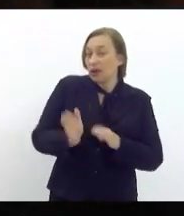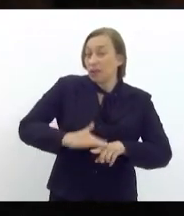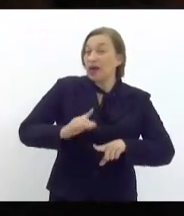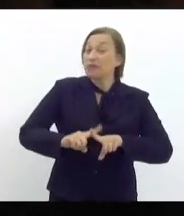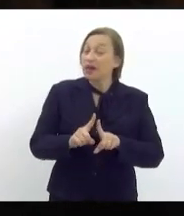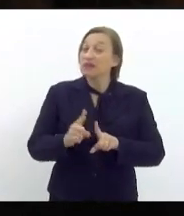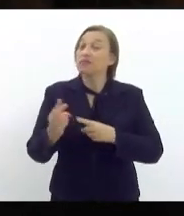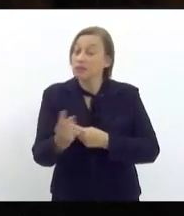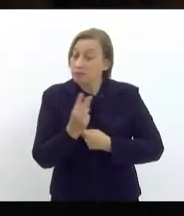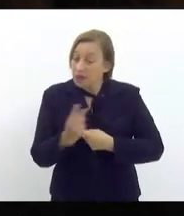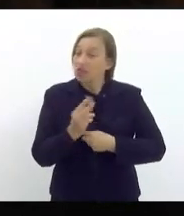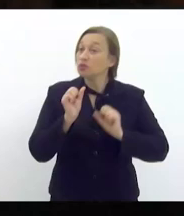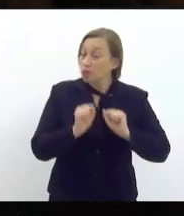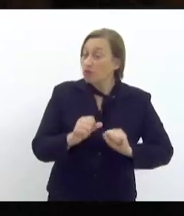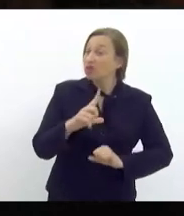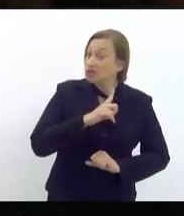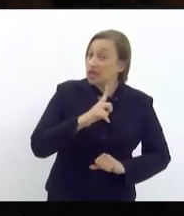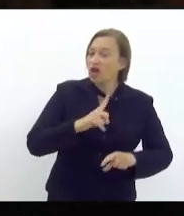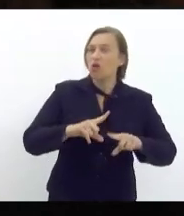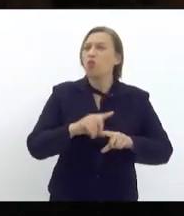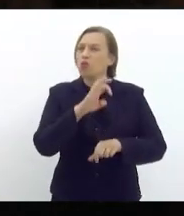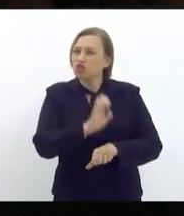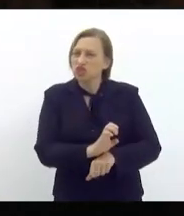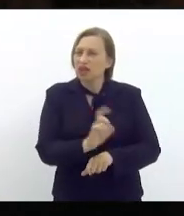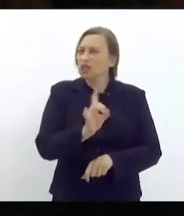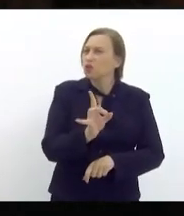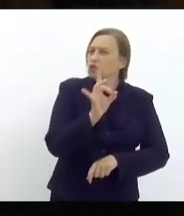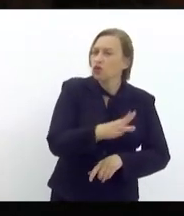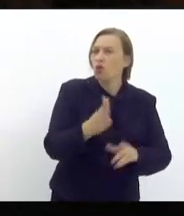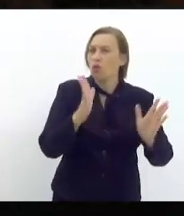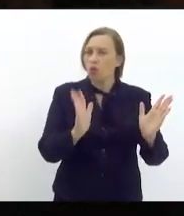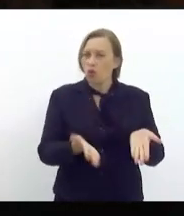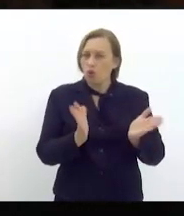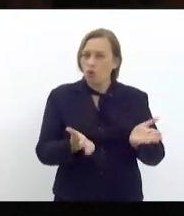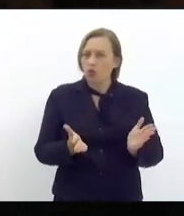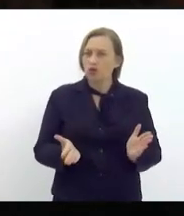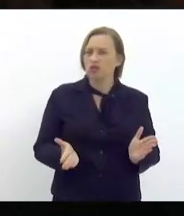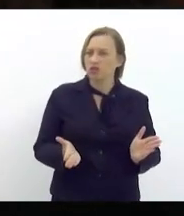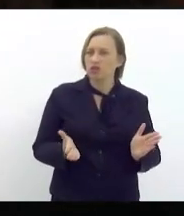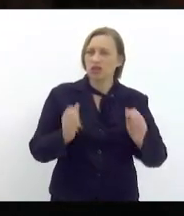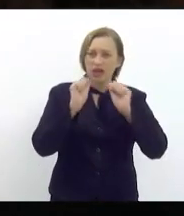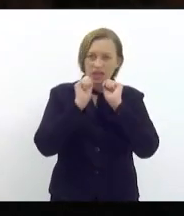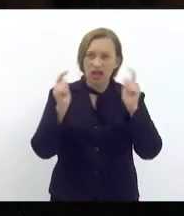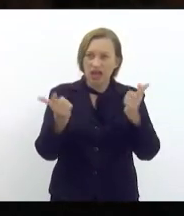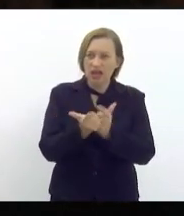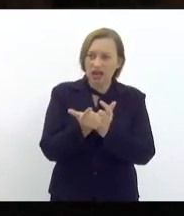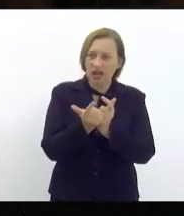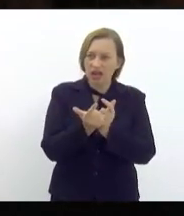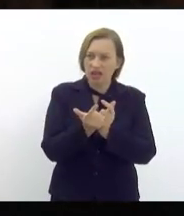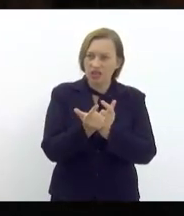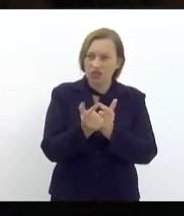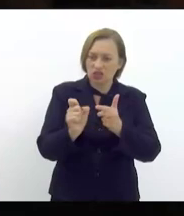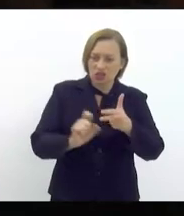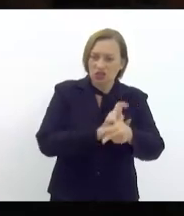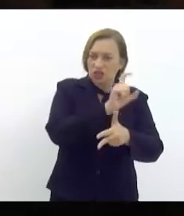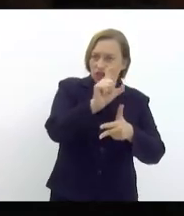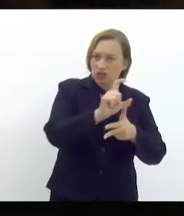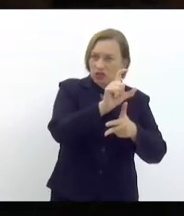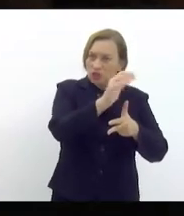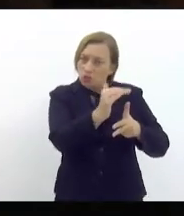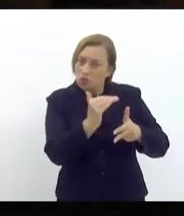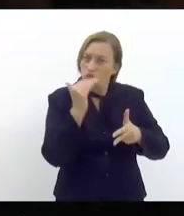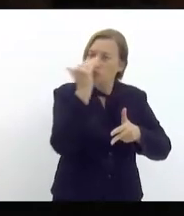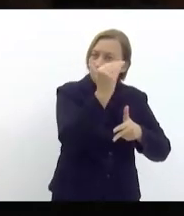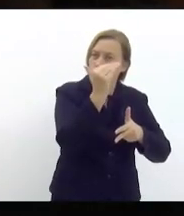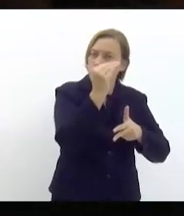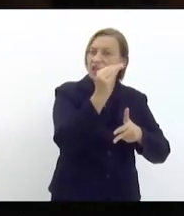empréstimos então o estado não só hoje essa casa vota uma submissão ao executivo como novamente